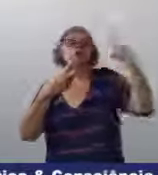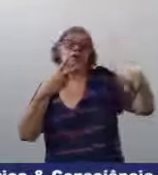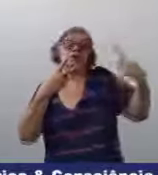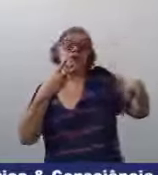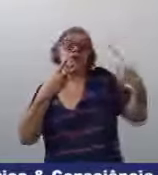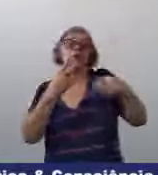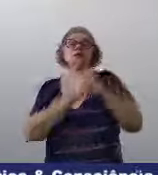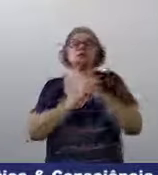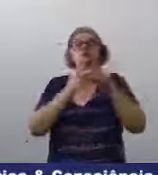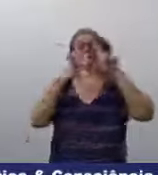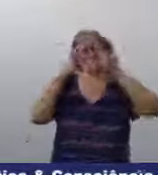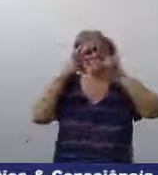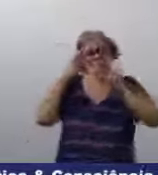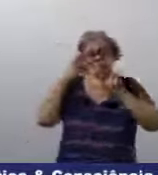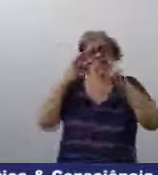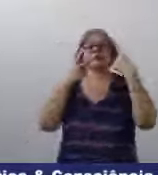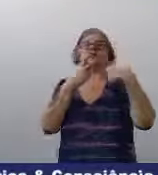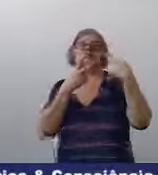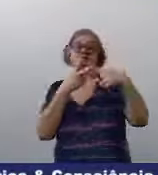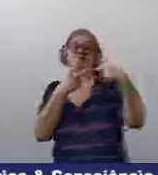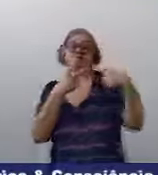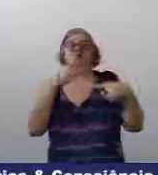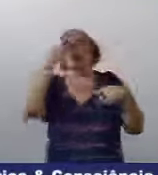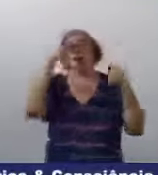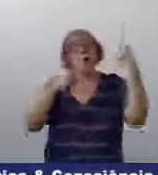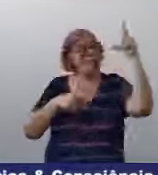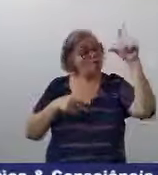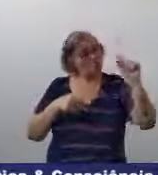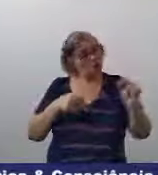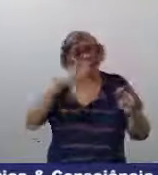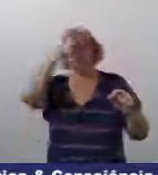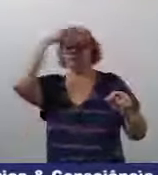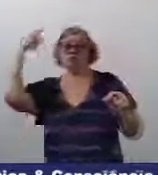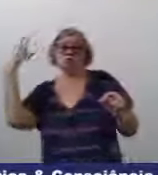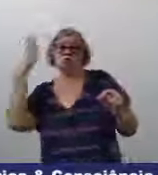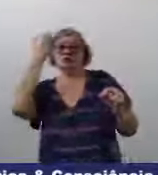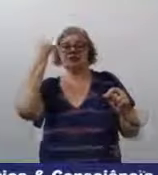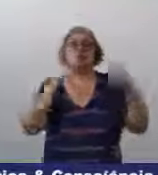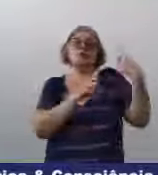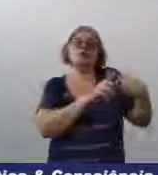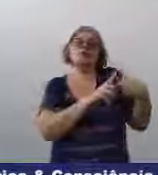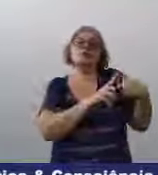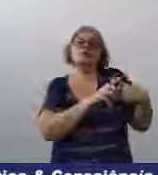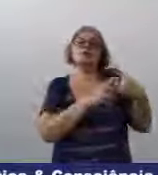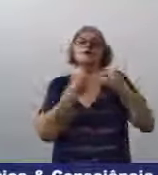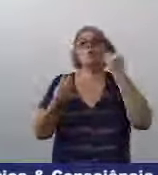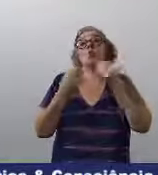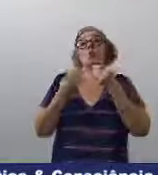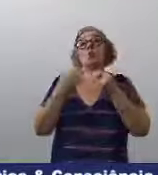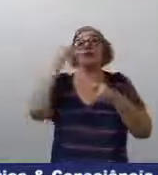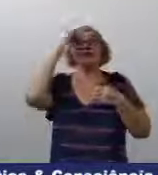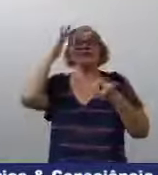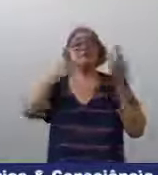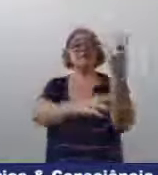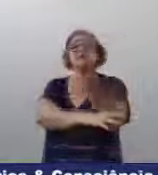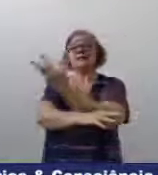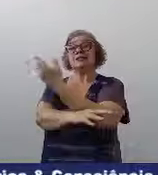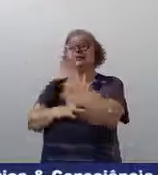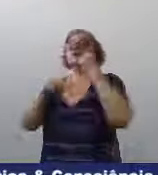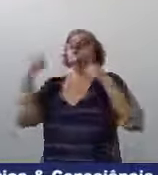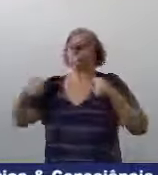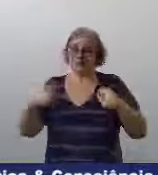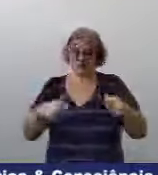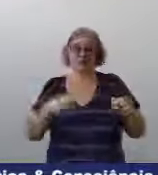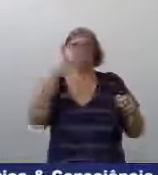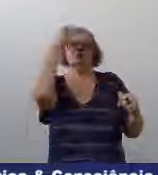funciona. Poucas pessoas sabem o porquê. Se eu quero ser um especialista, se eu quero entender a natureza, eu tenho que saber